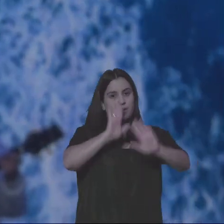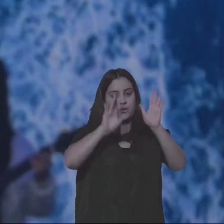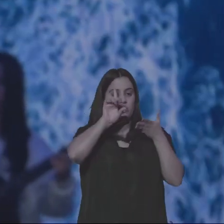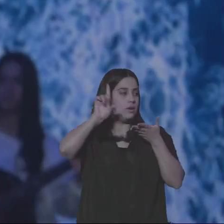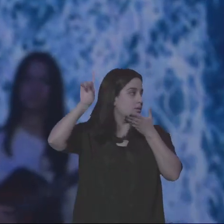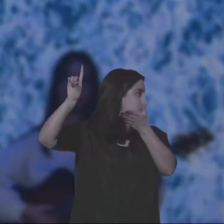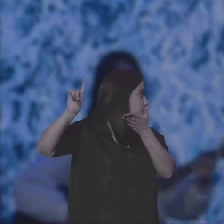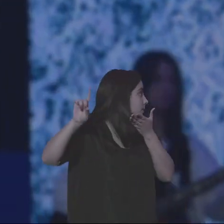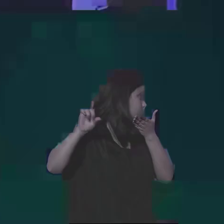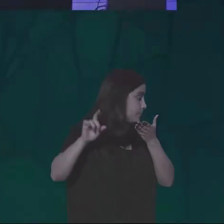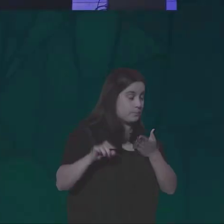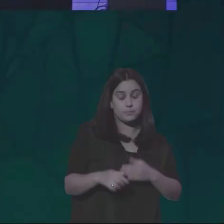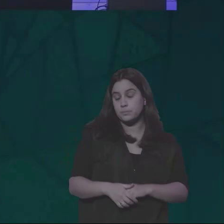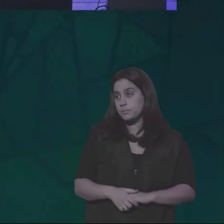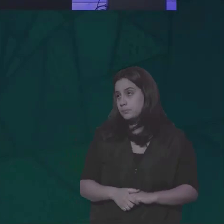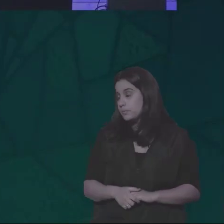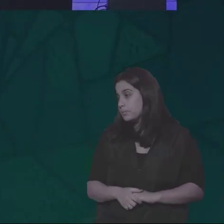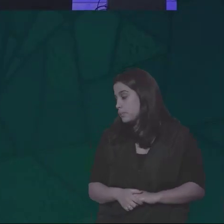seus dízimos e ofertas.